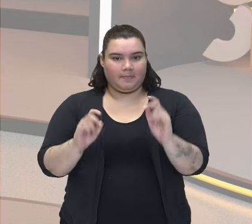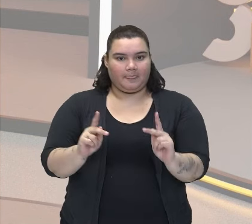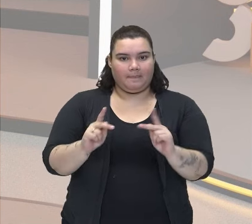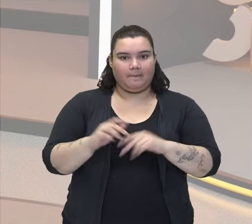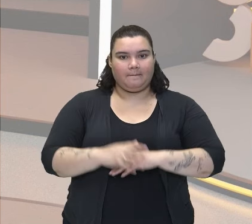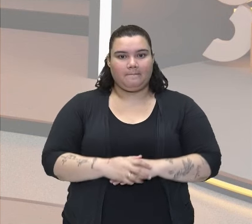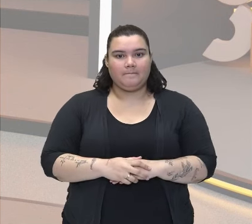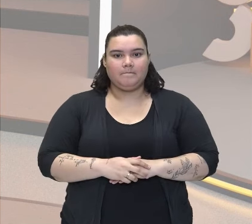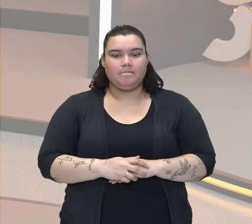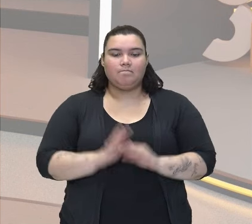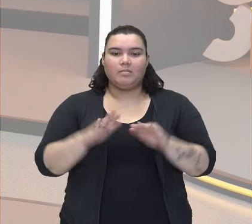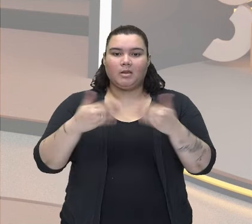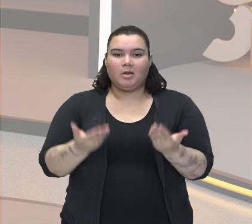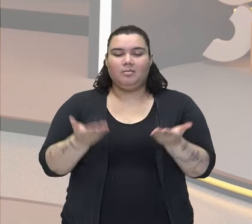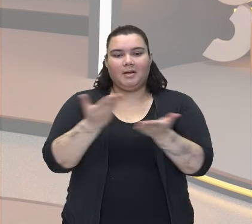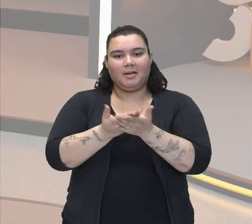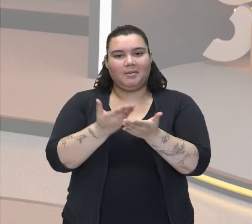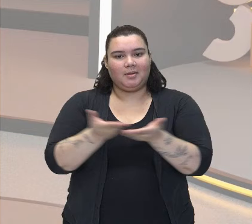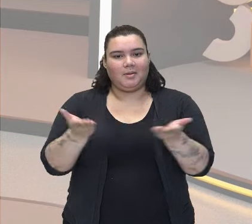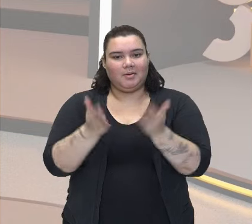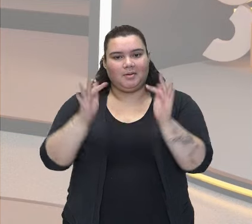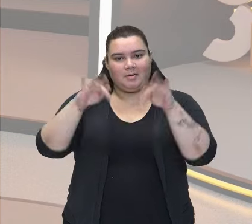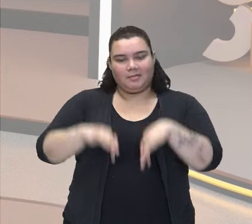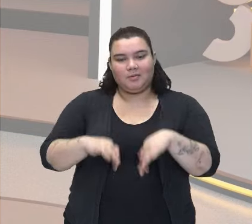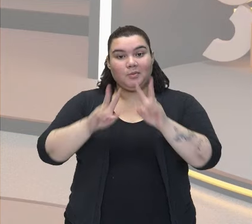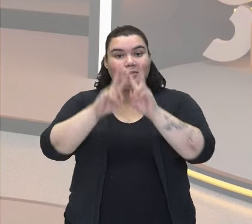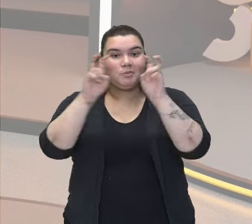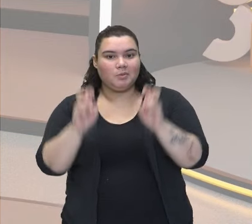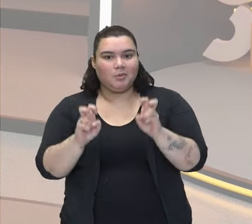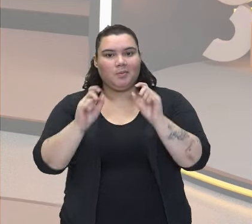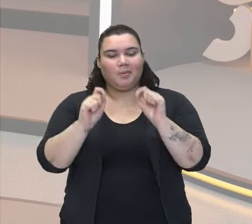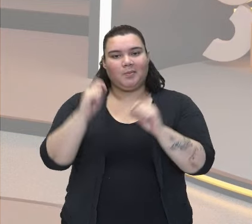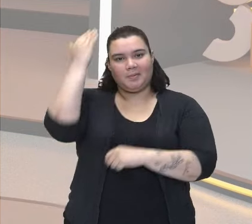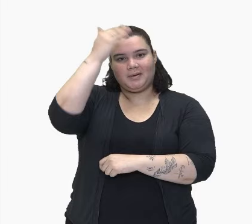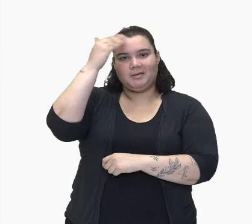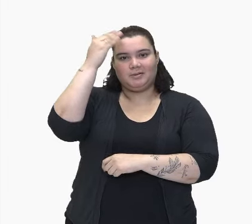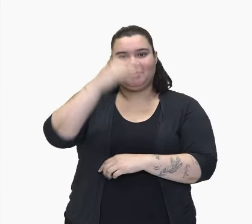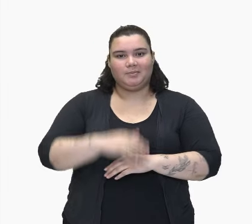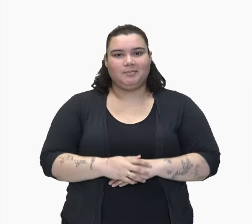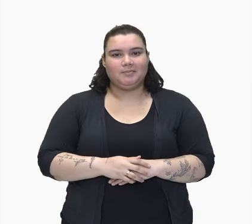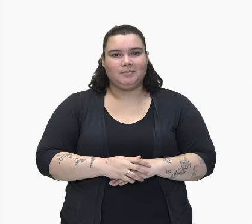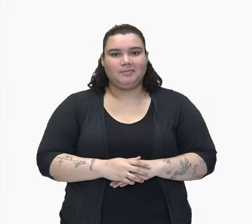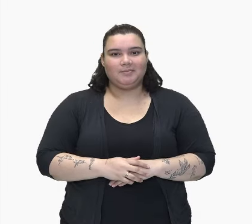tá certo, gente? Então, aí a gente finaliza esse momento na nossa aula sobre o México.